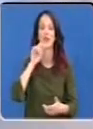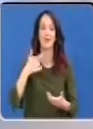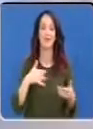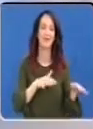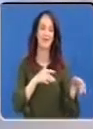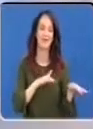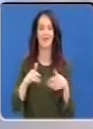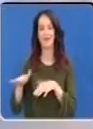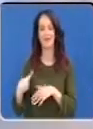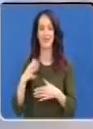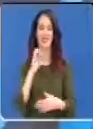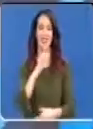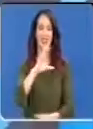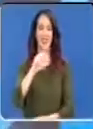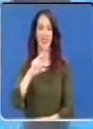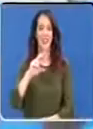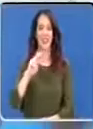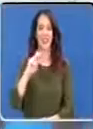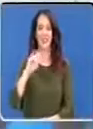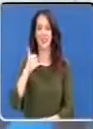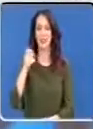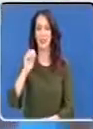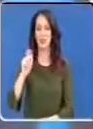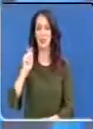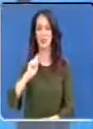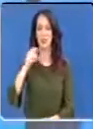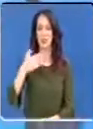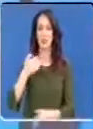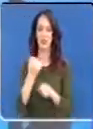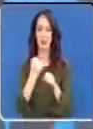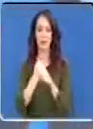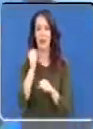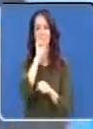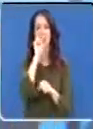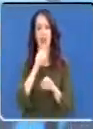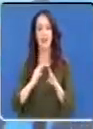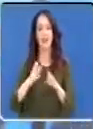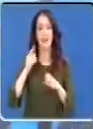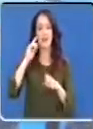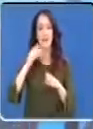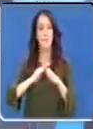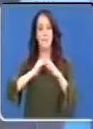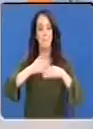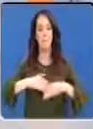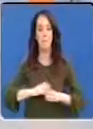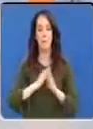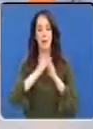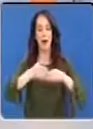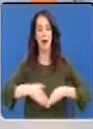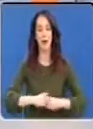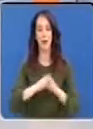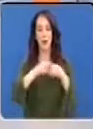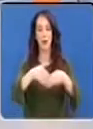Caraíbas, 7 meses a trabalhar. Ah, sim. Em cruzeiros? Sim. Ah. E gostaste? Muito. E porquê que vocês hoje estão todos a falar